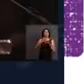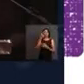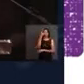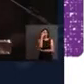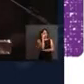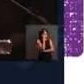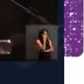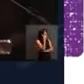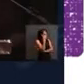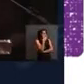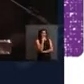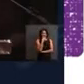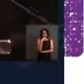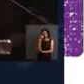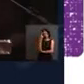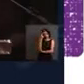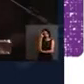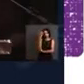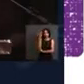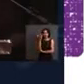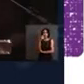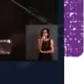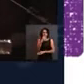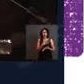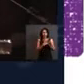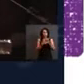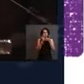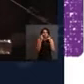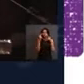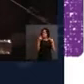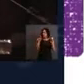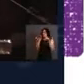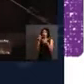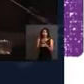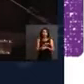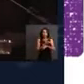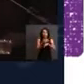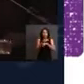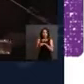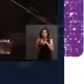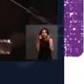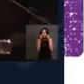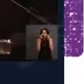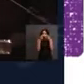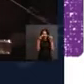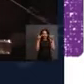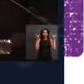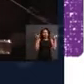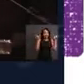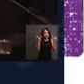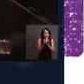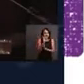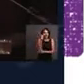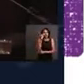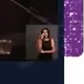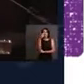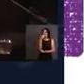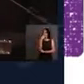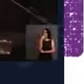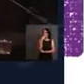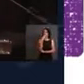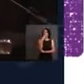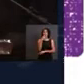refletindo. Começamos aí, olhando, ampliando o olhar, definindo